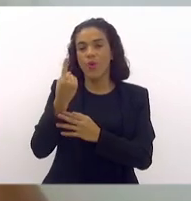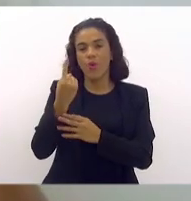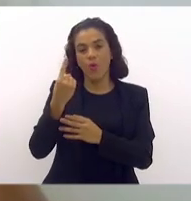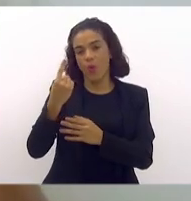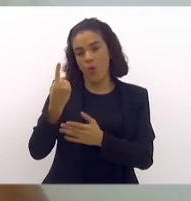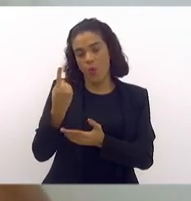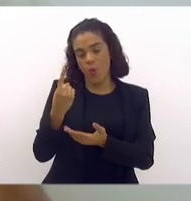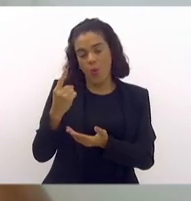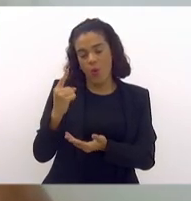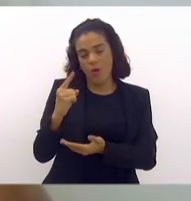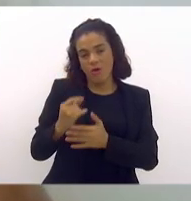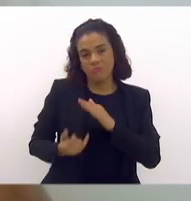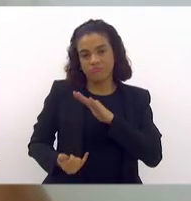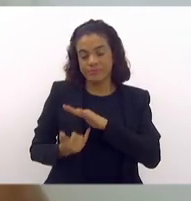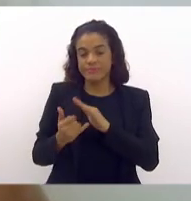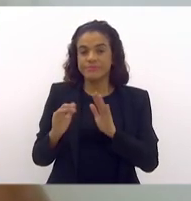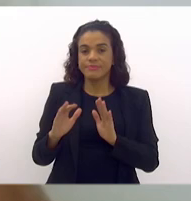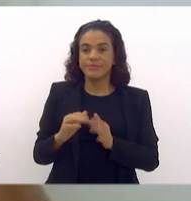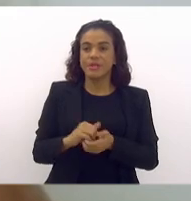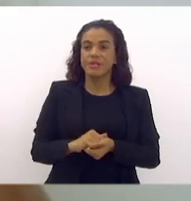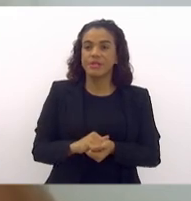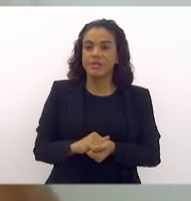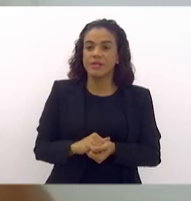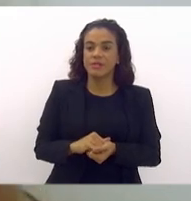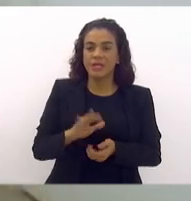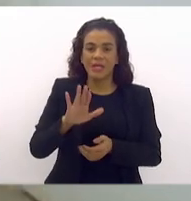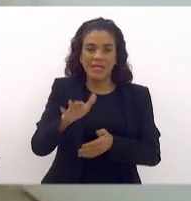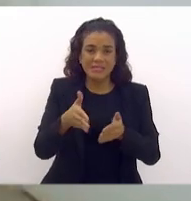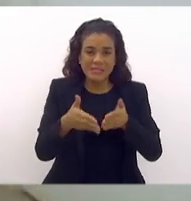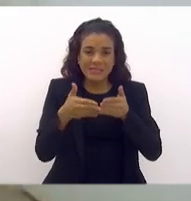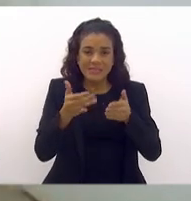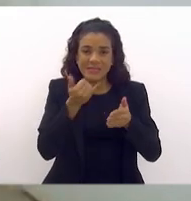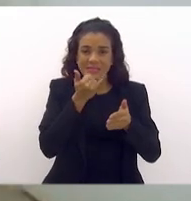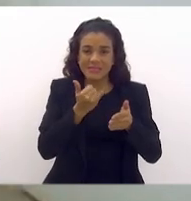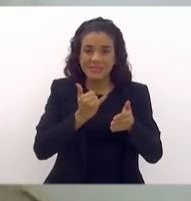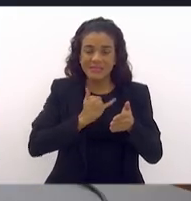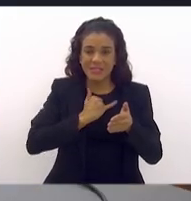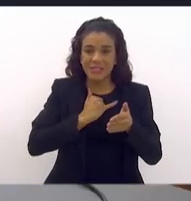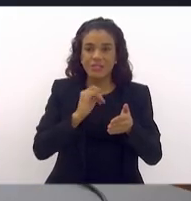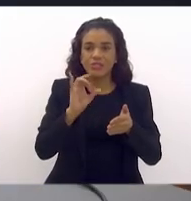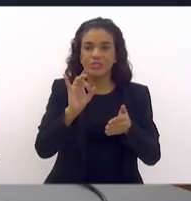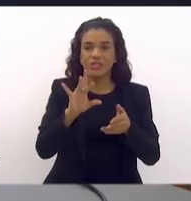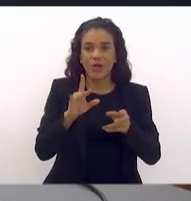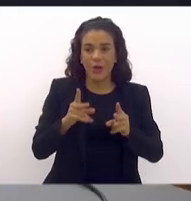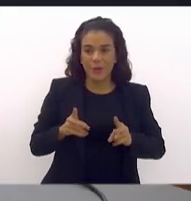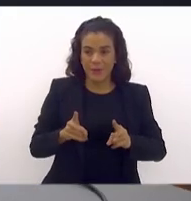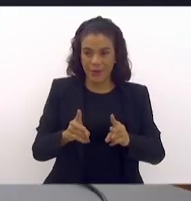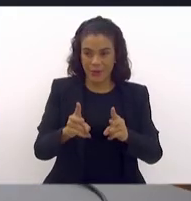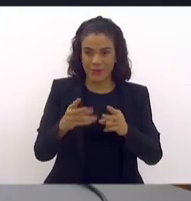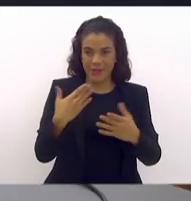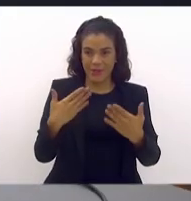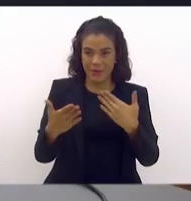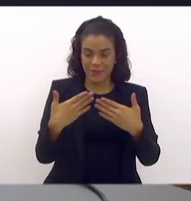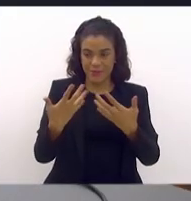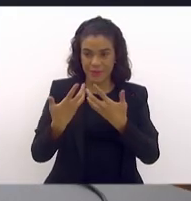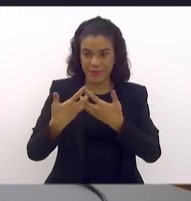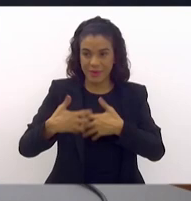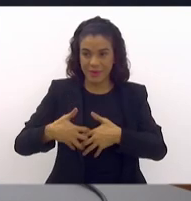centralizasse isso. Em relação... A senhora me permita, diga-se, só para continuar no diálogo e na